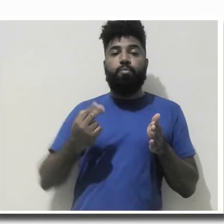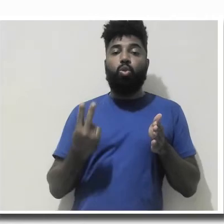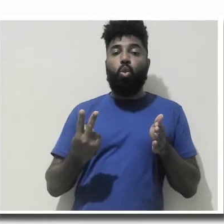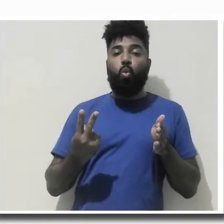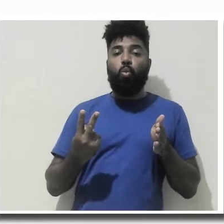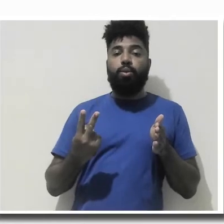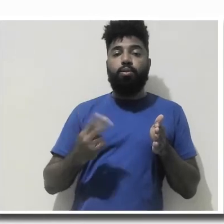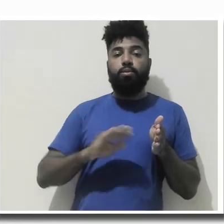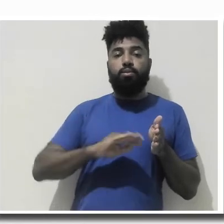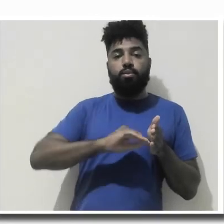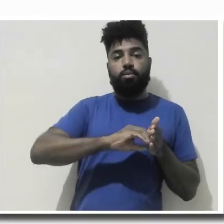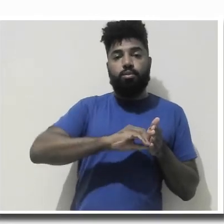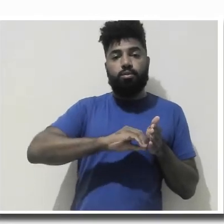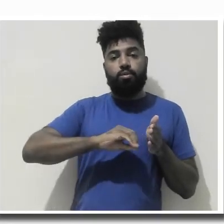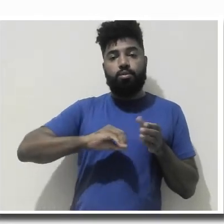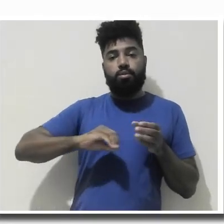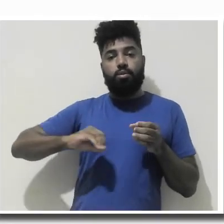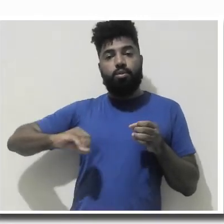2.